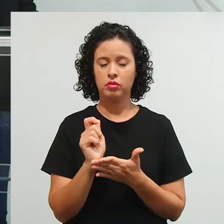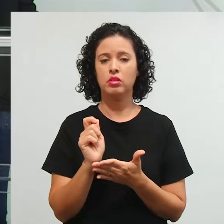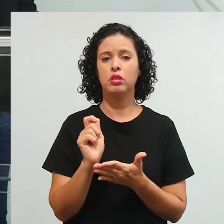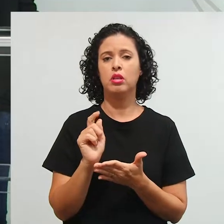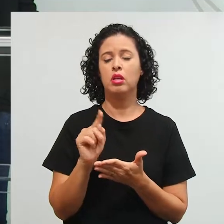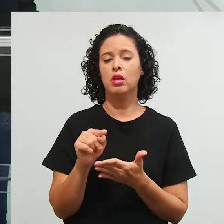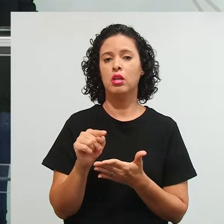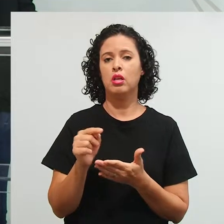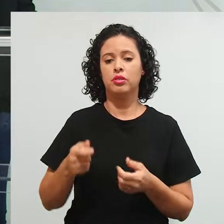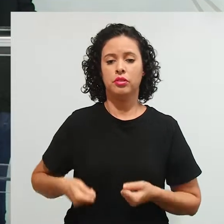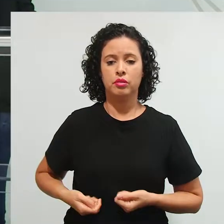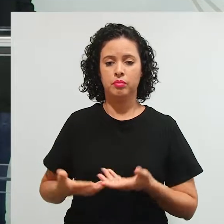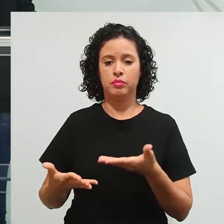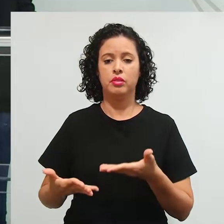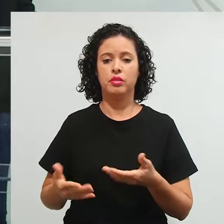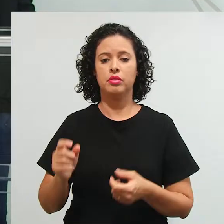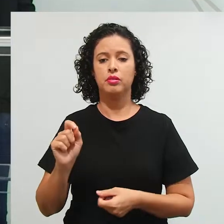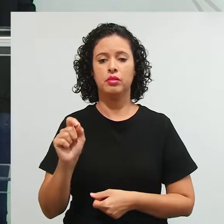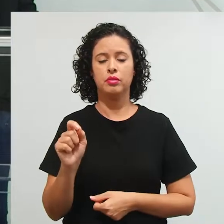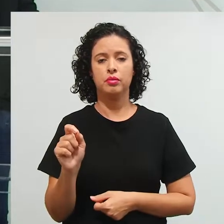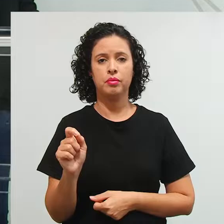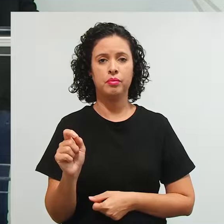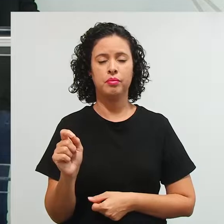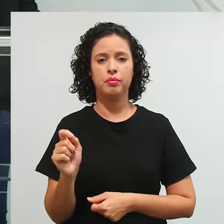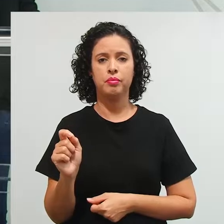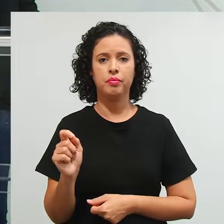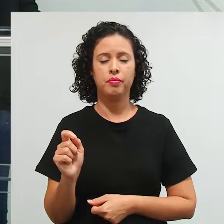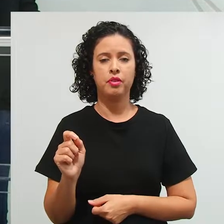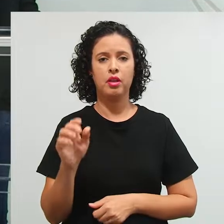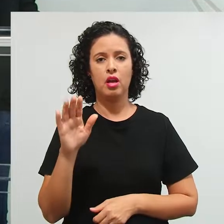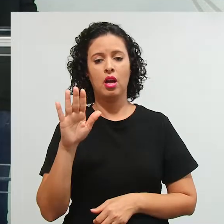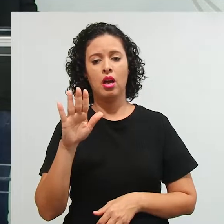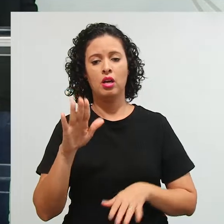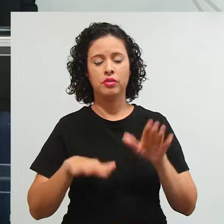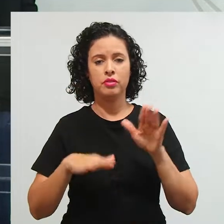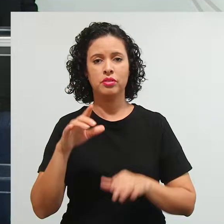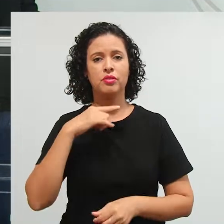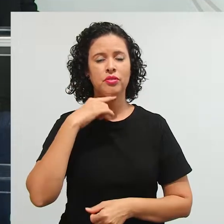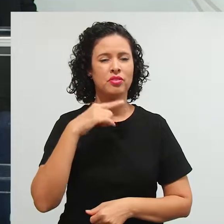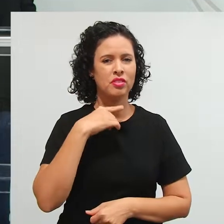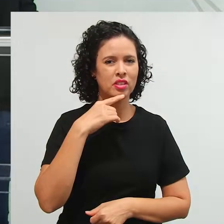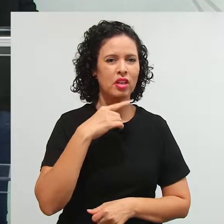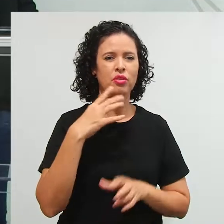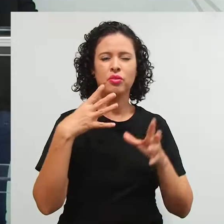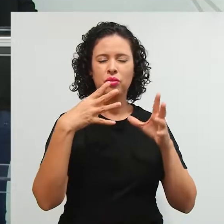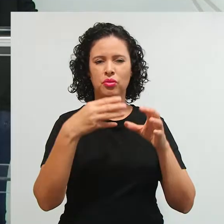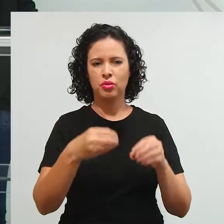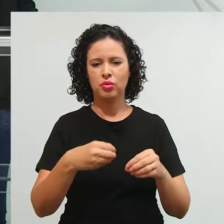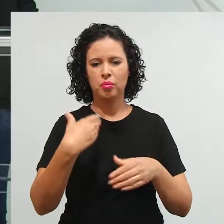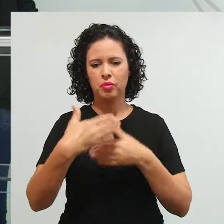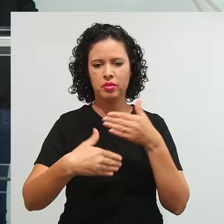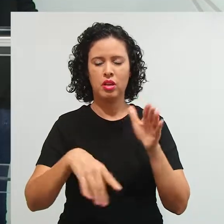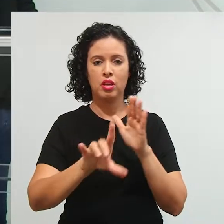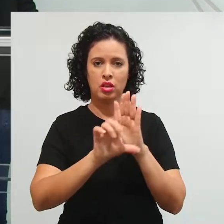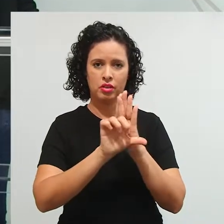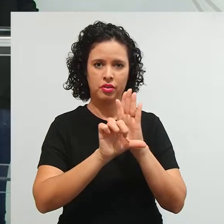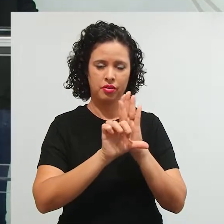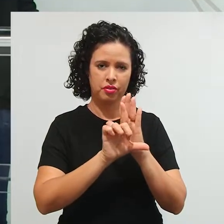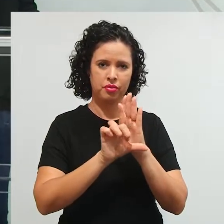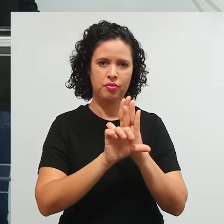surgem na administração que o que acontece? Que não dá para seguir todo o processo legal.